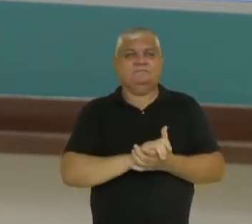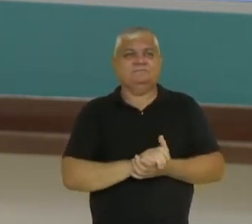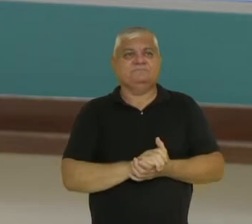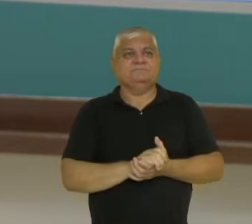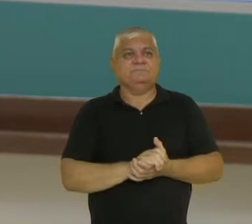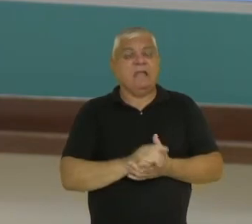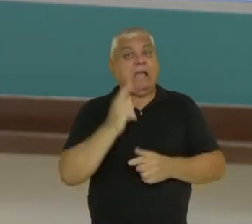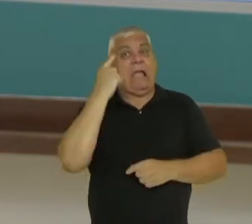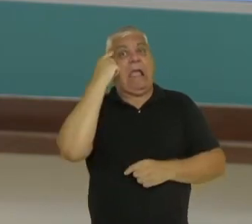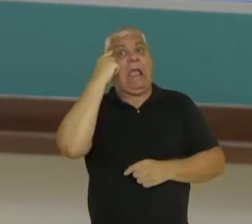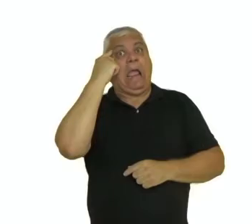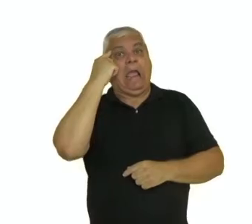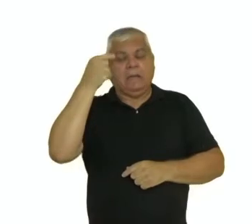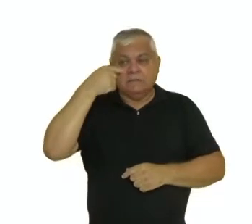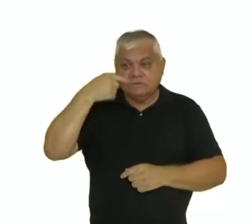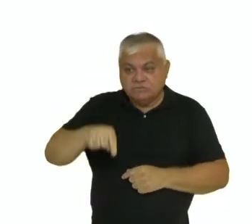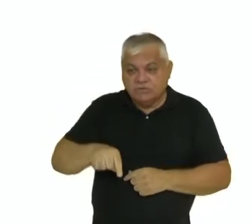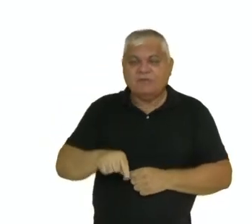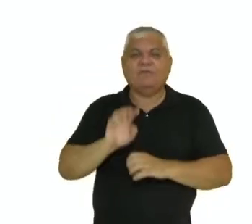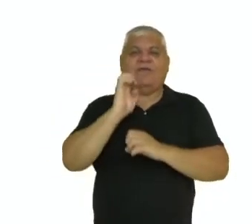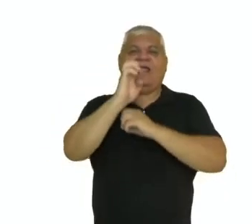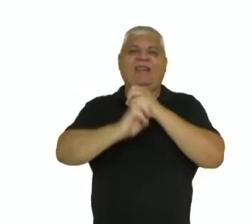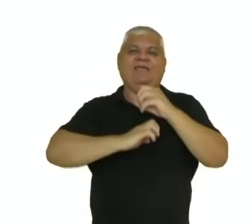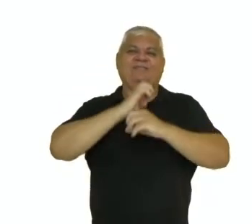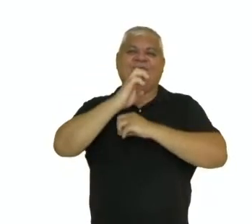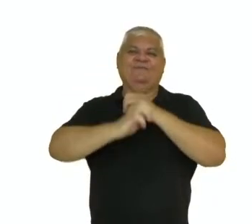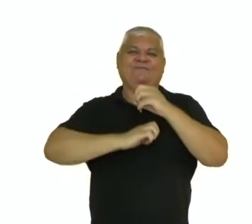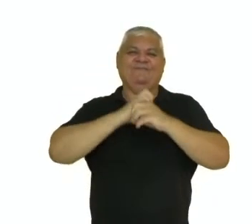aí ele teve então a descoberta do elétron.